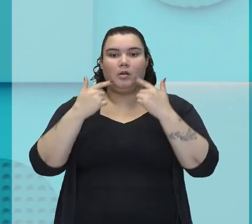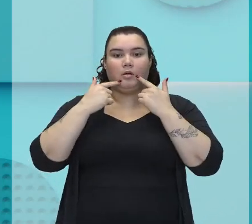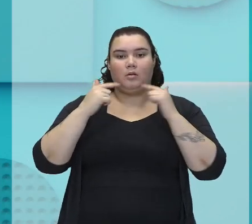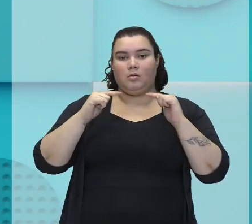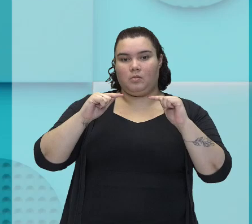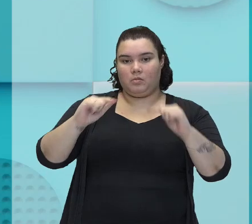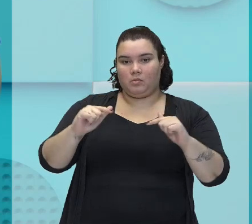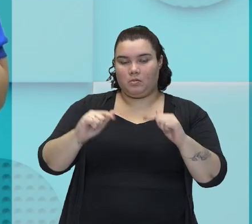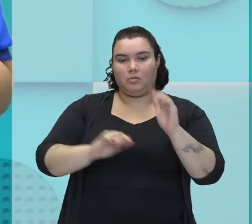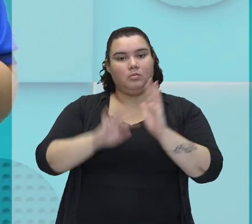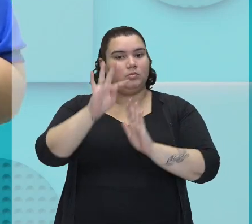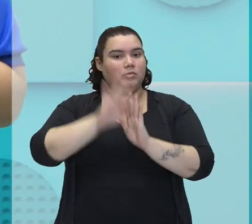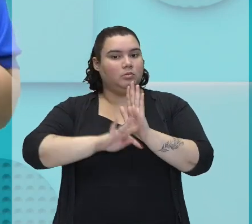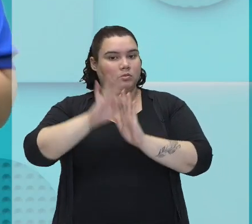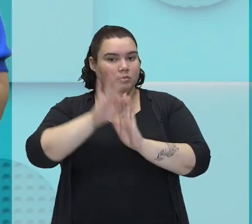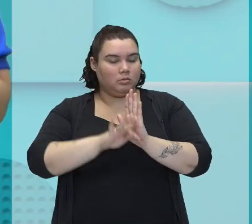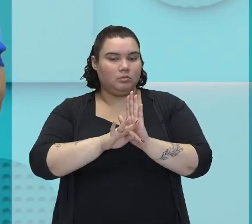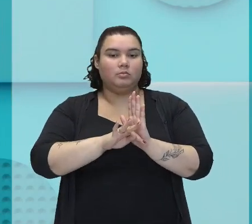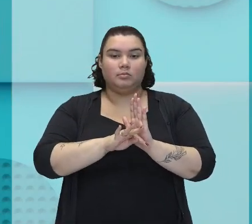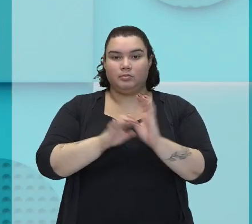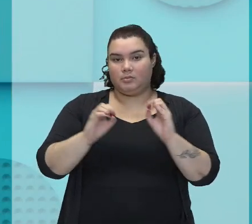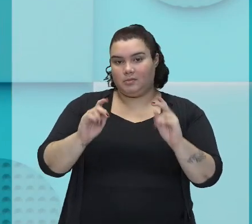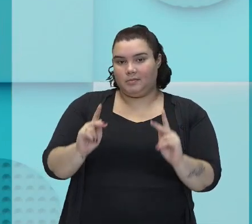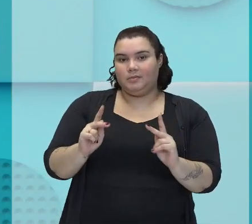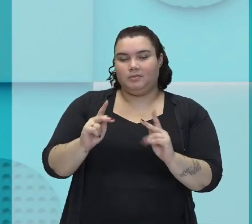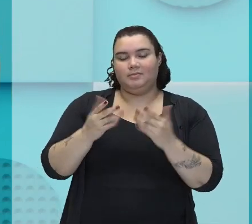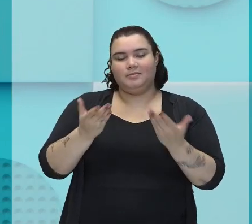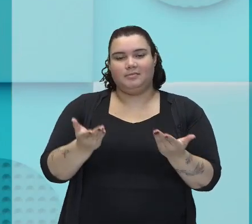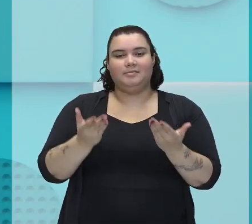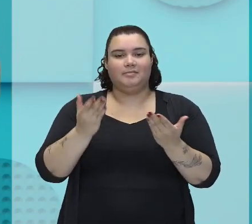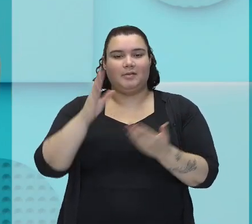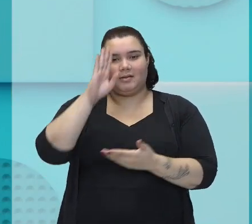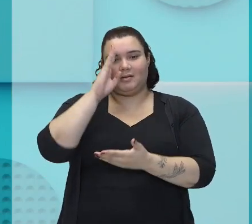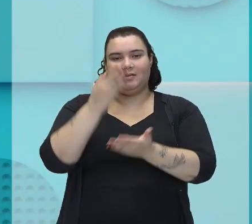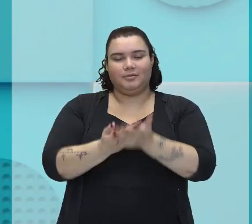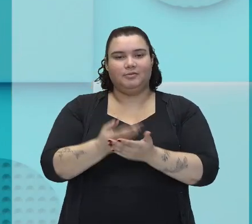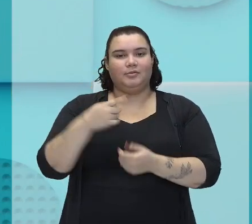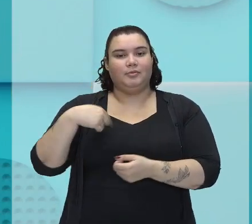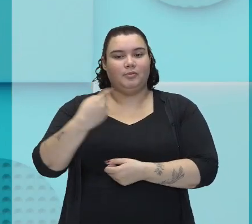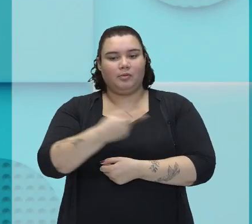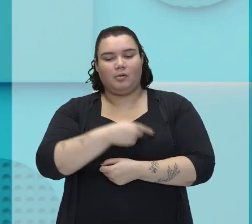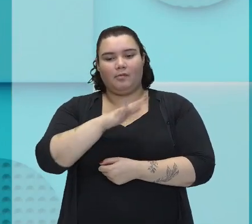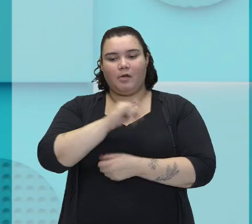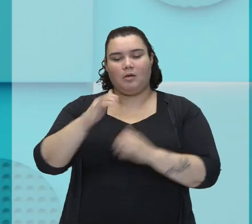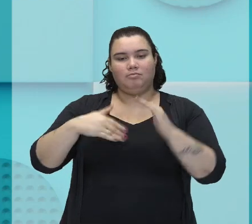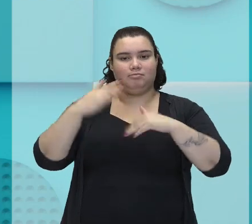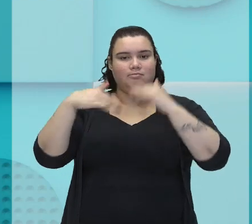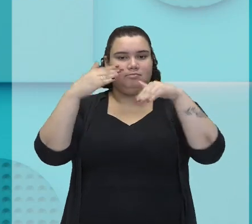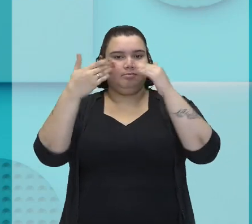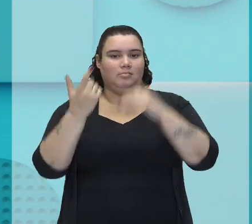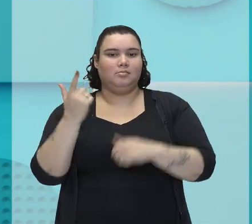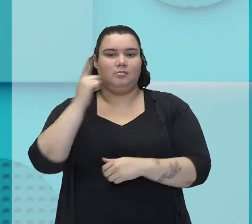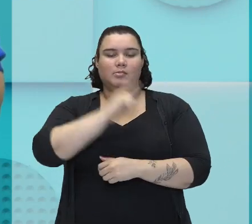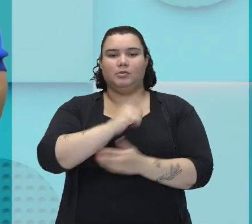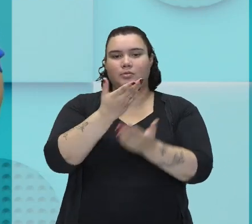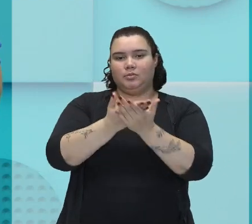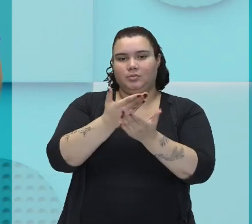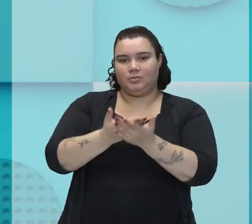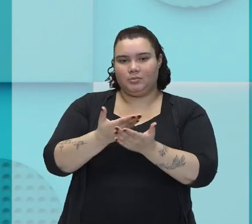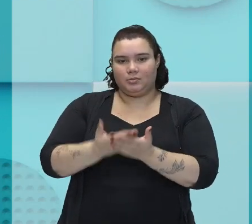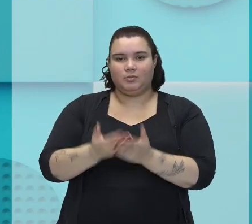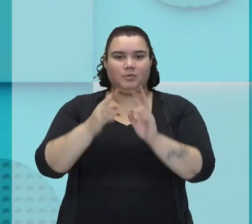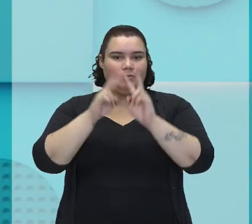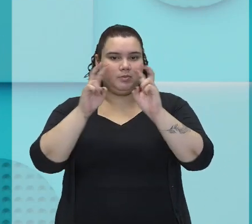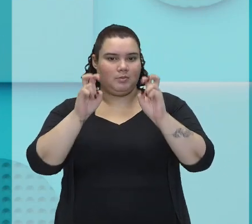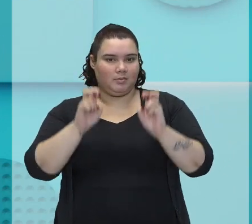linguagem textual, certo? Com certeza nós vamos estar trabalhando, desenvolvendo mais sobre